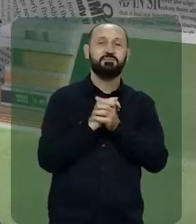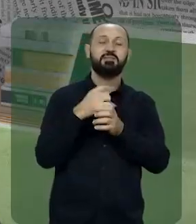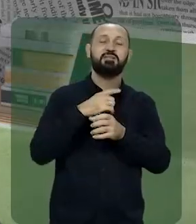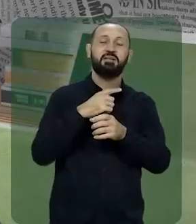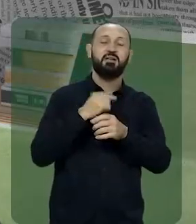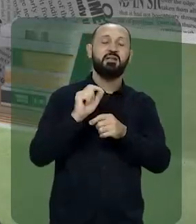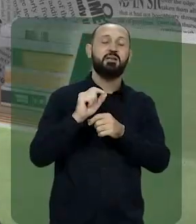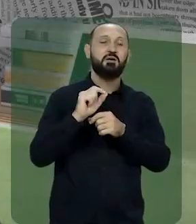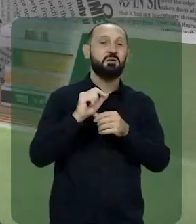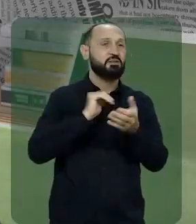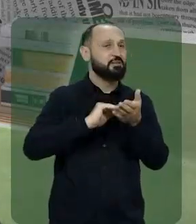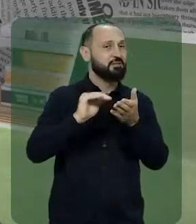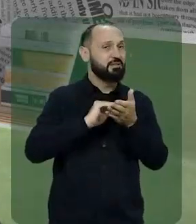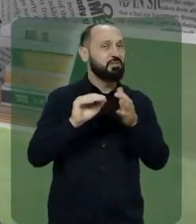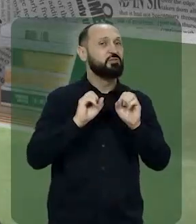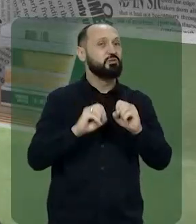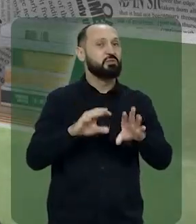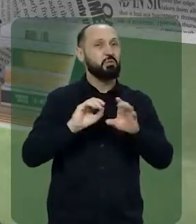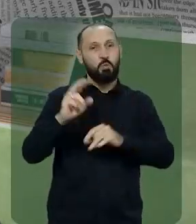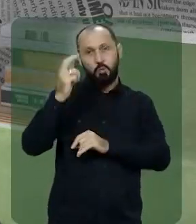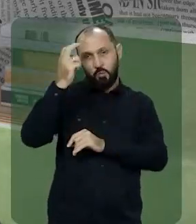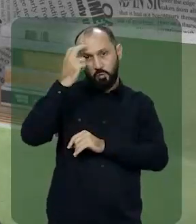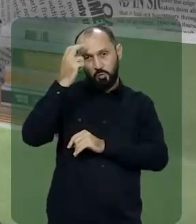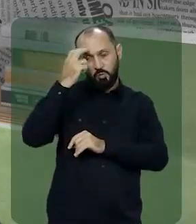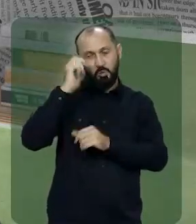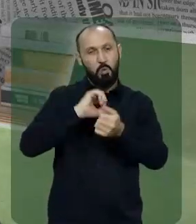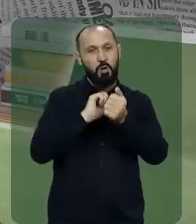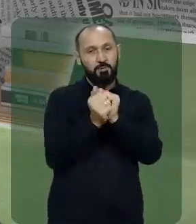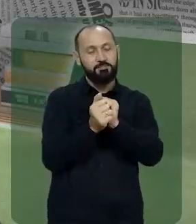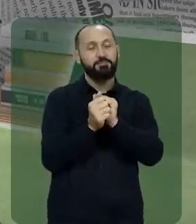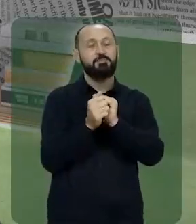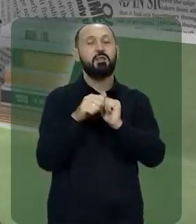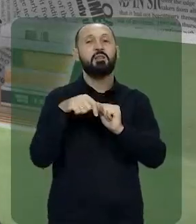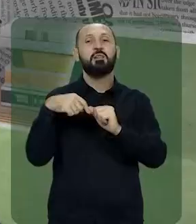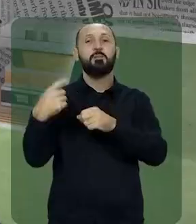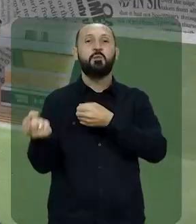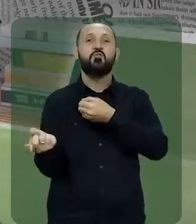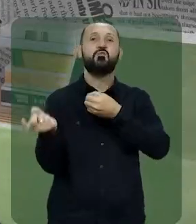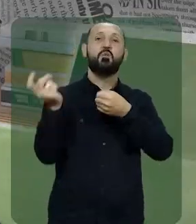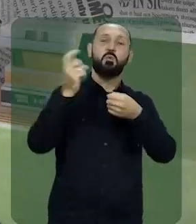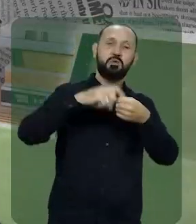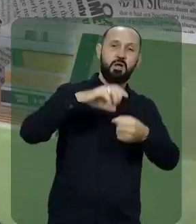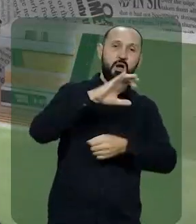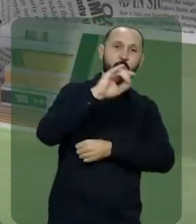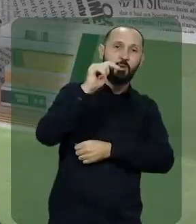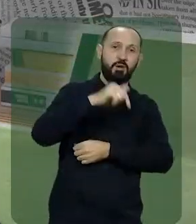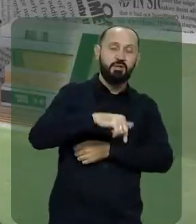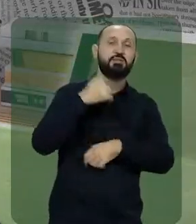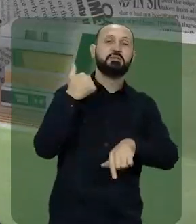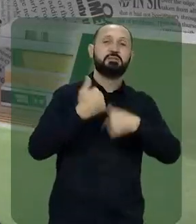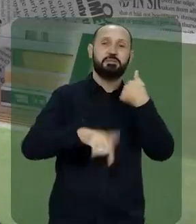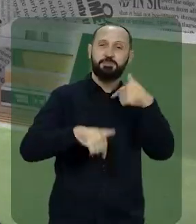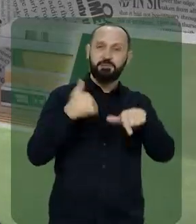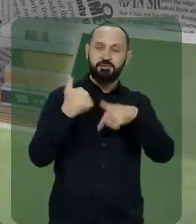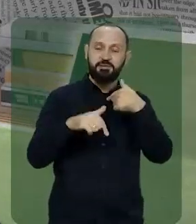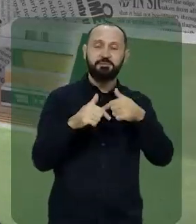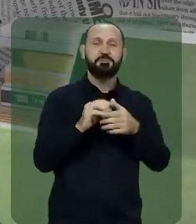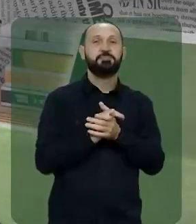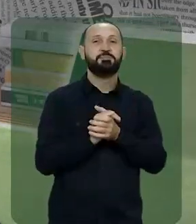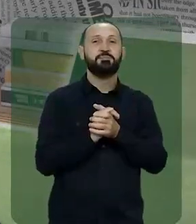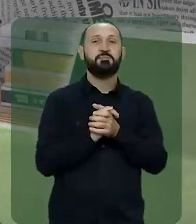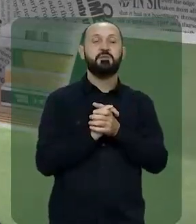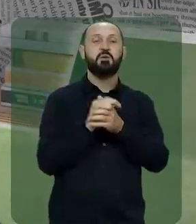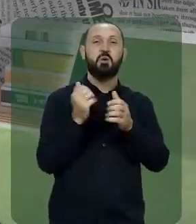Educação, Cultura e Esportes lá no município também, e depois retornei a Campo Grande, trabalhei